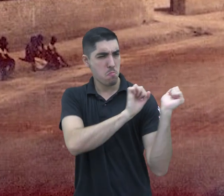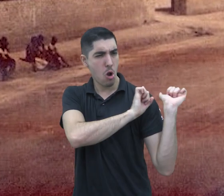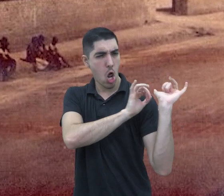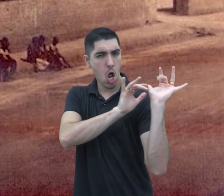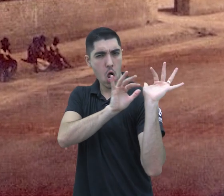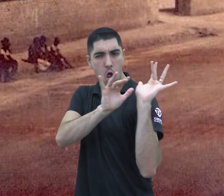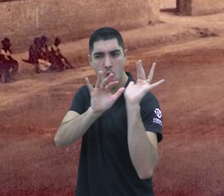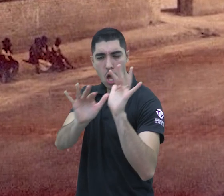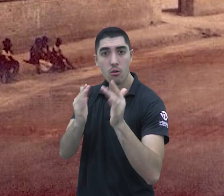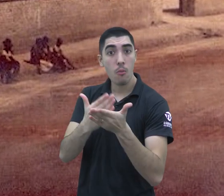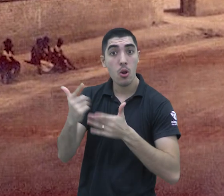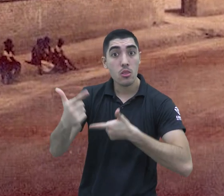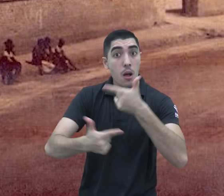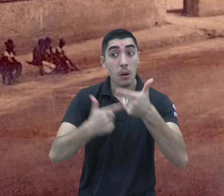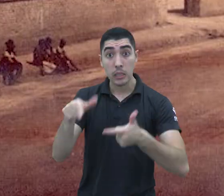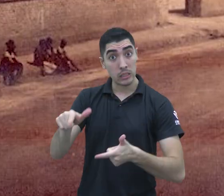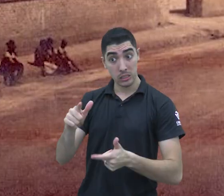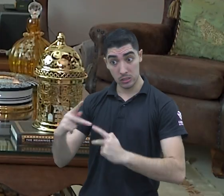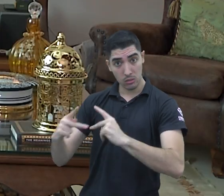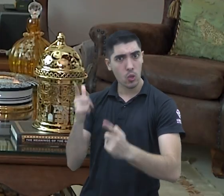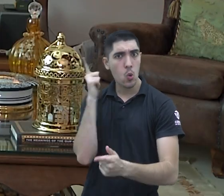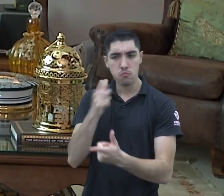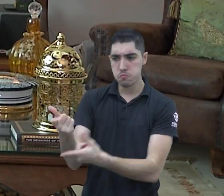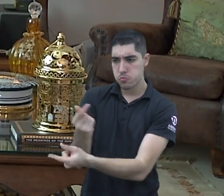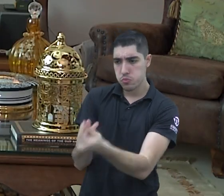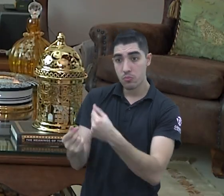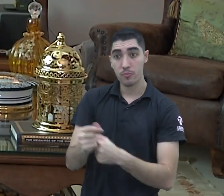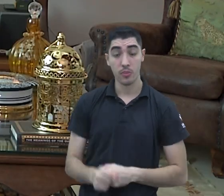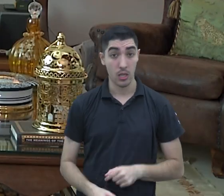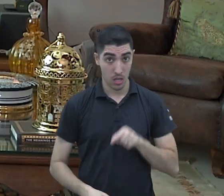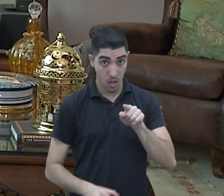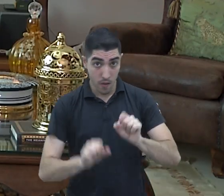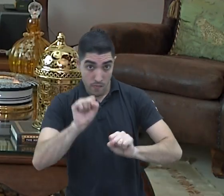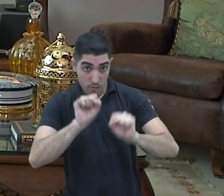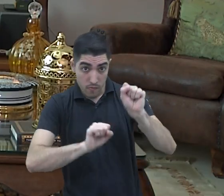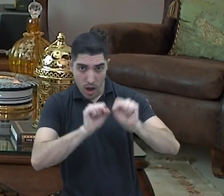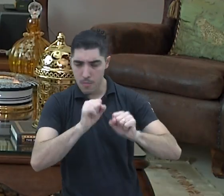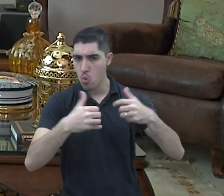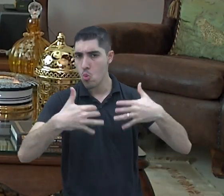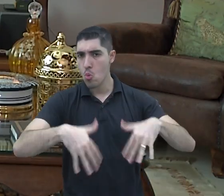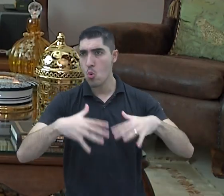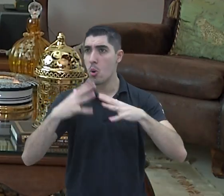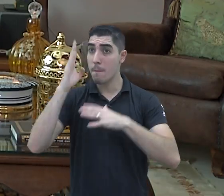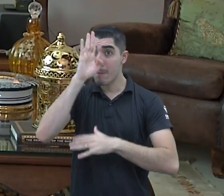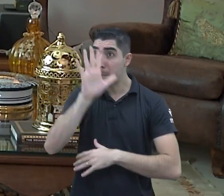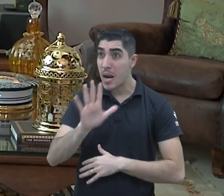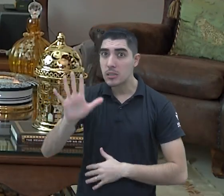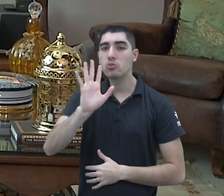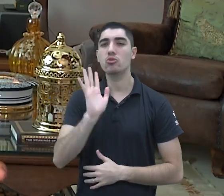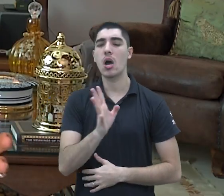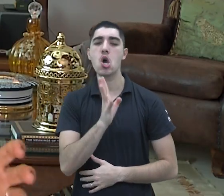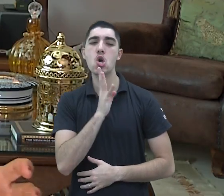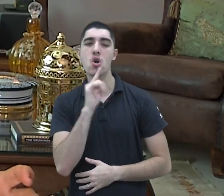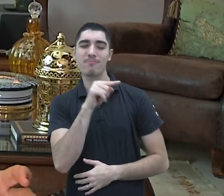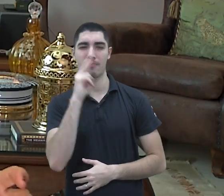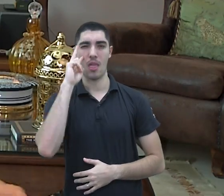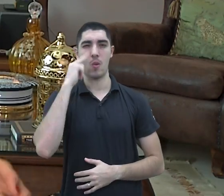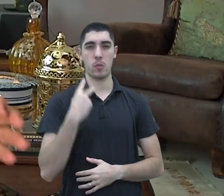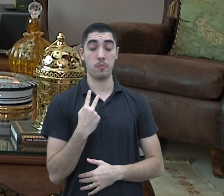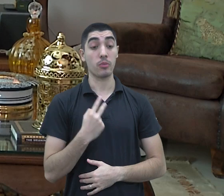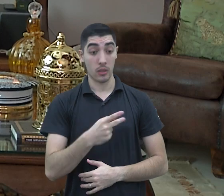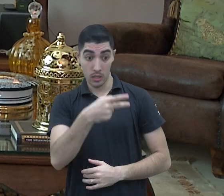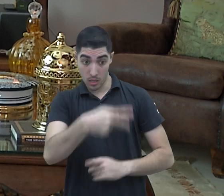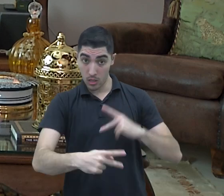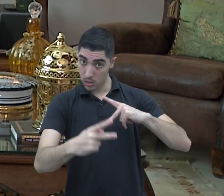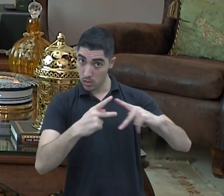pessoas e movimentou a economia da região. Foi uma fábrica muito reconhecida no Brasil e aqui em São José